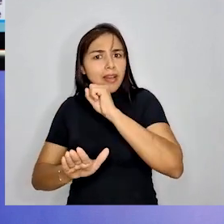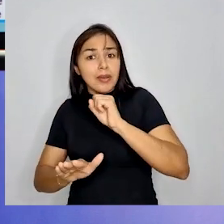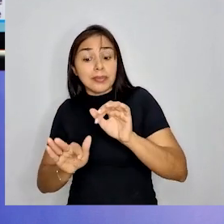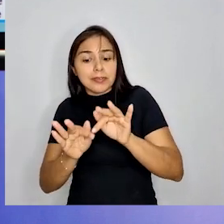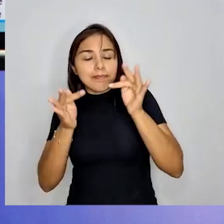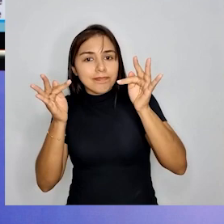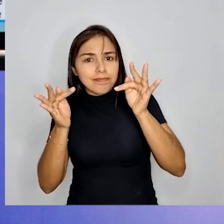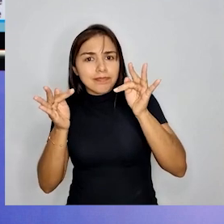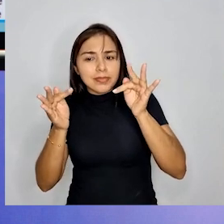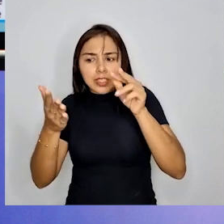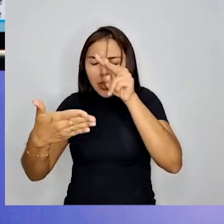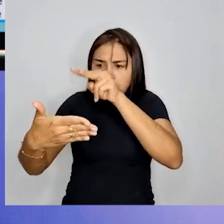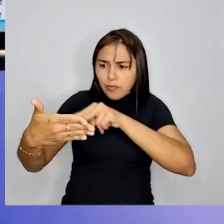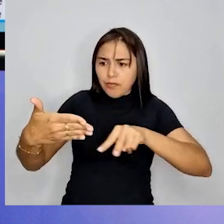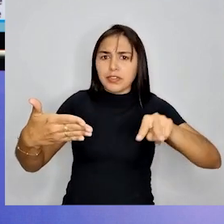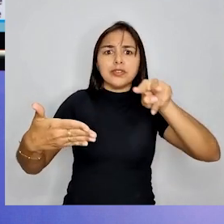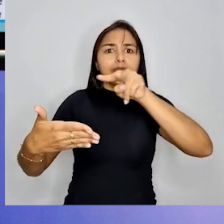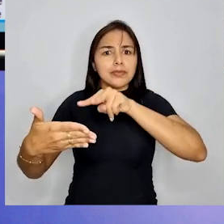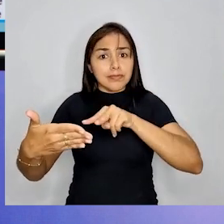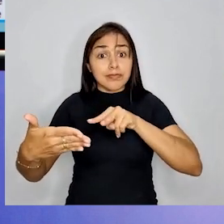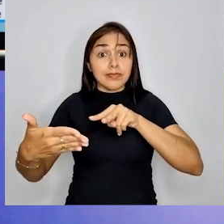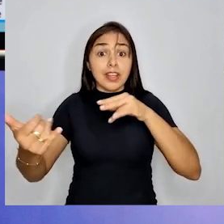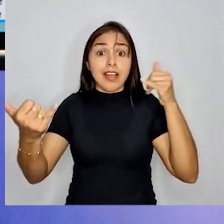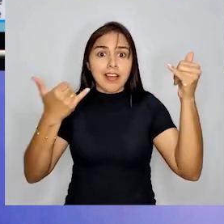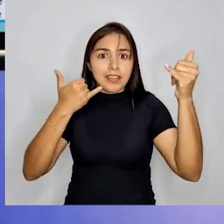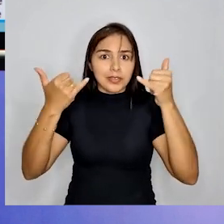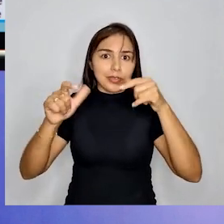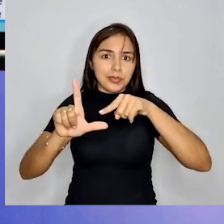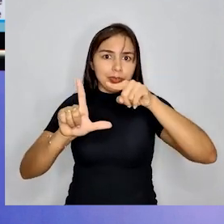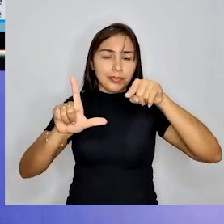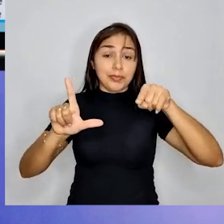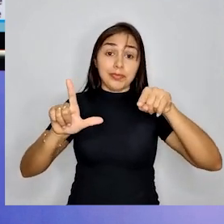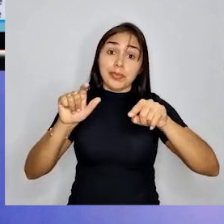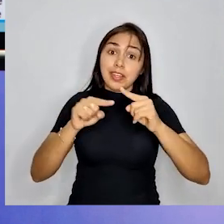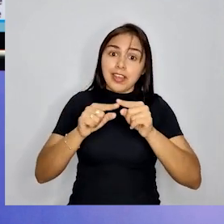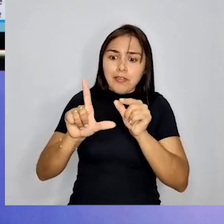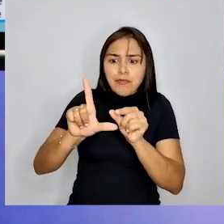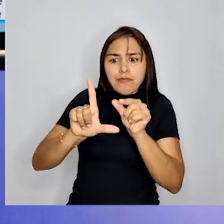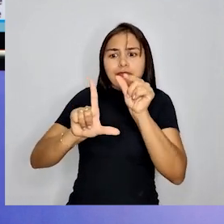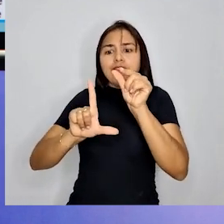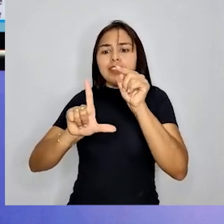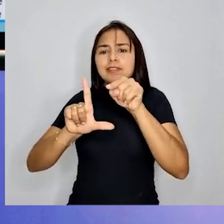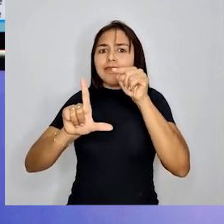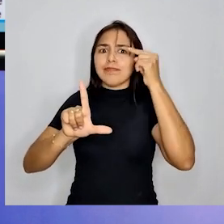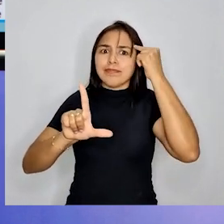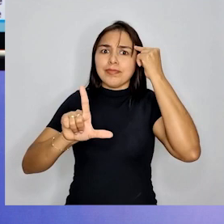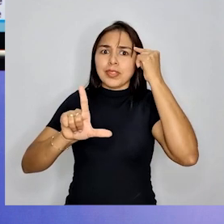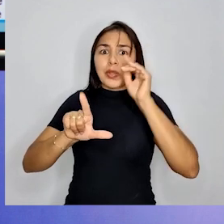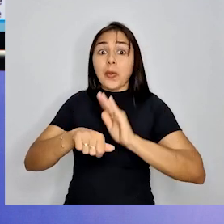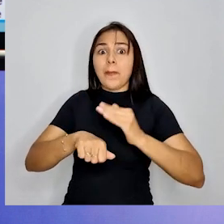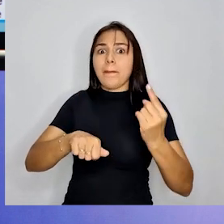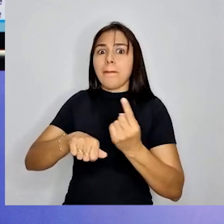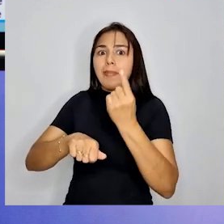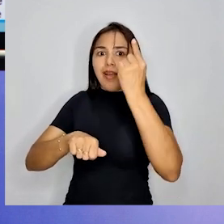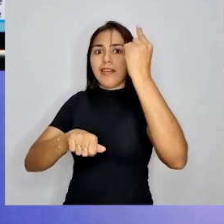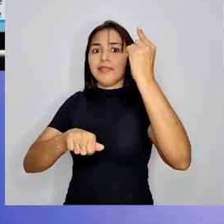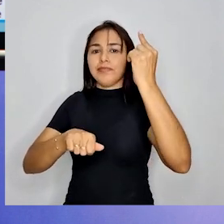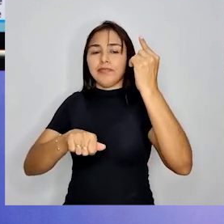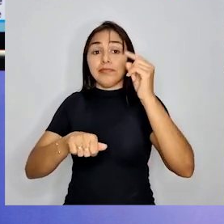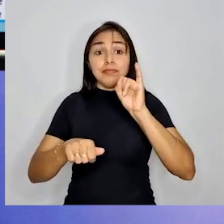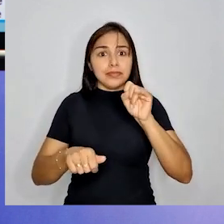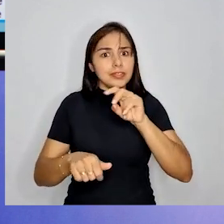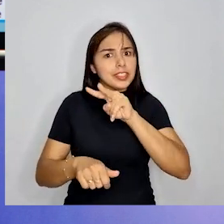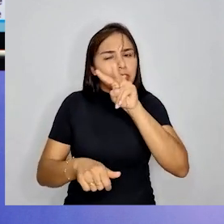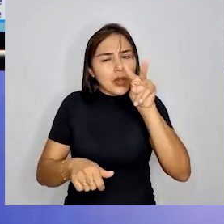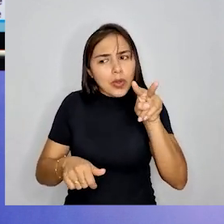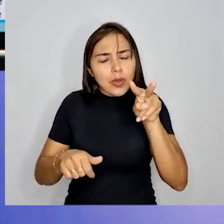né das informações que você dá uma olhada e você já consegue extrair uma informação olhando nesse gráfico sendo for